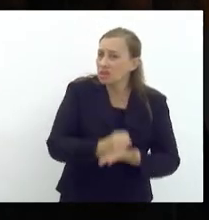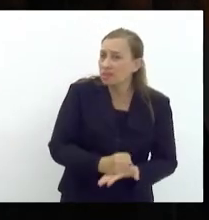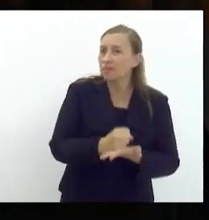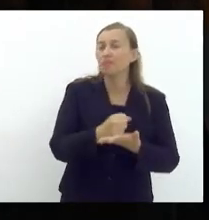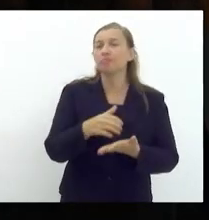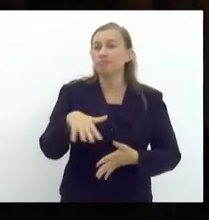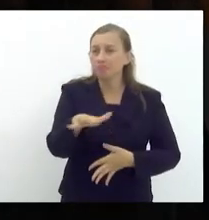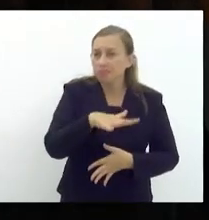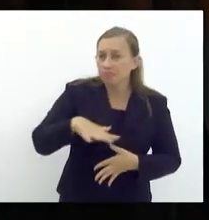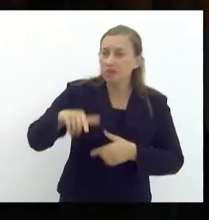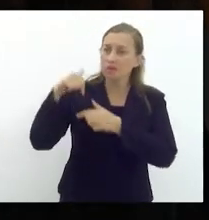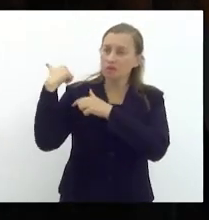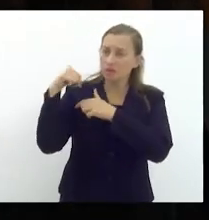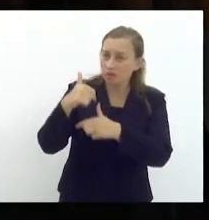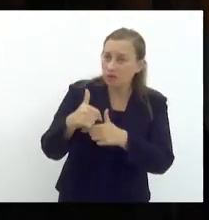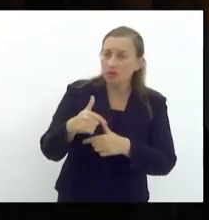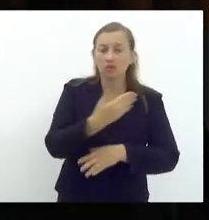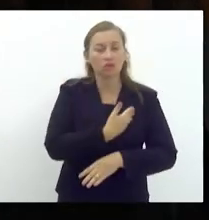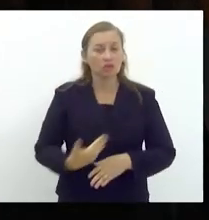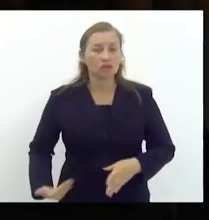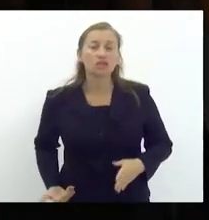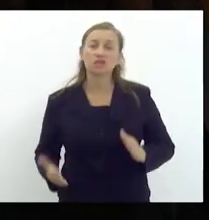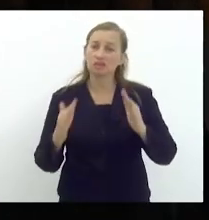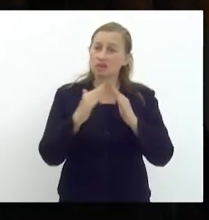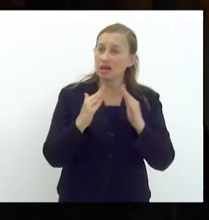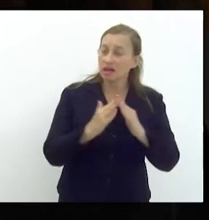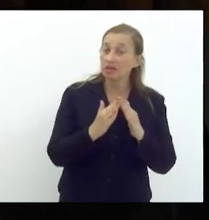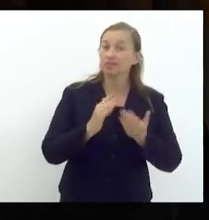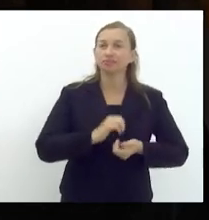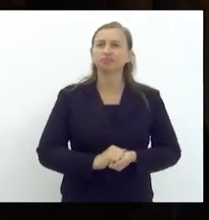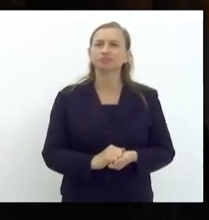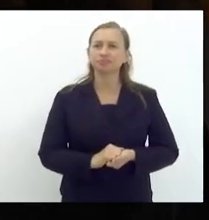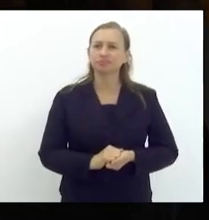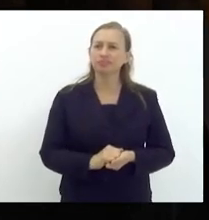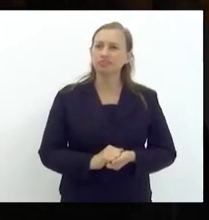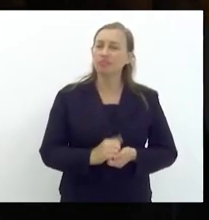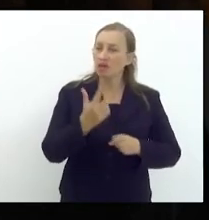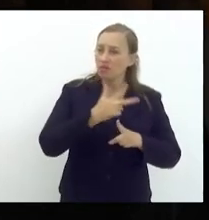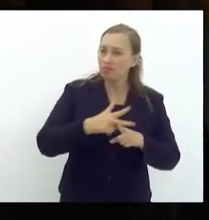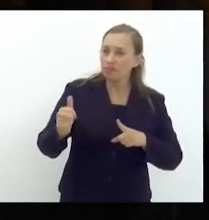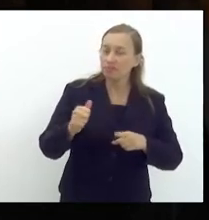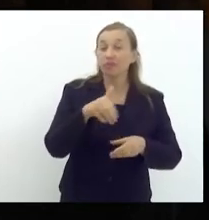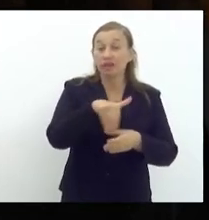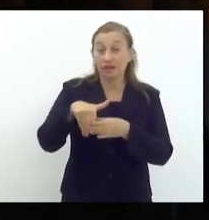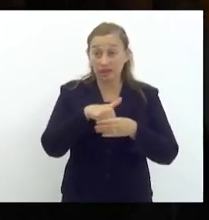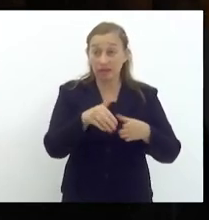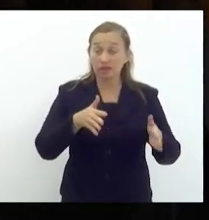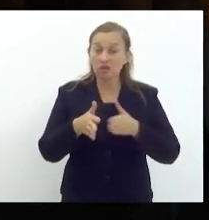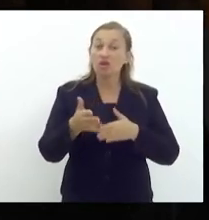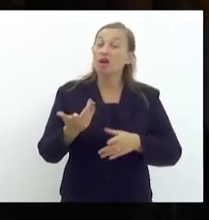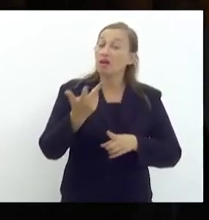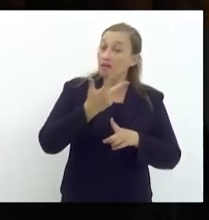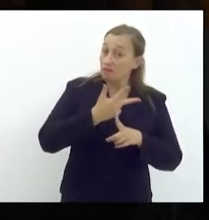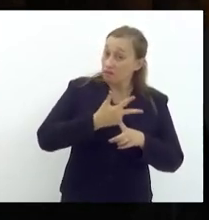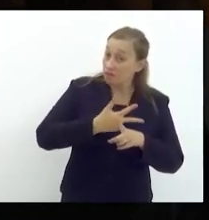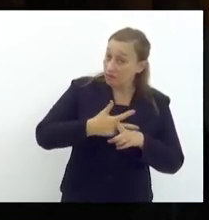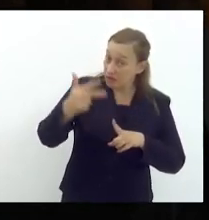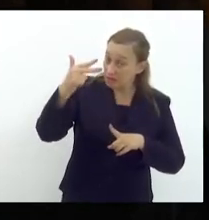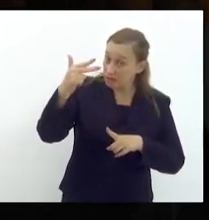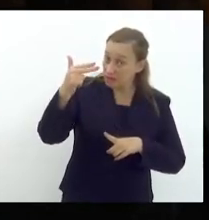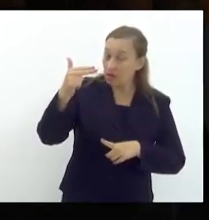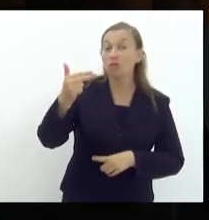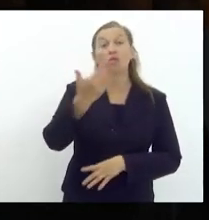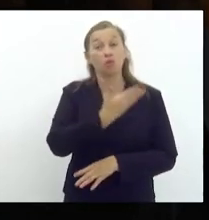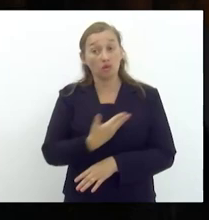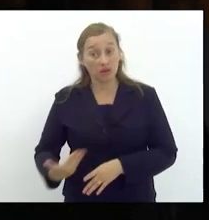ala conservadora alagovernista dessa casa que diga-se de passagem venceu repito essa tese que o governador